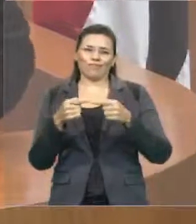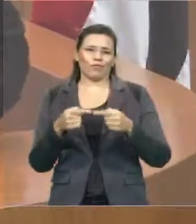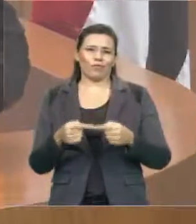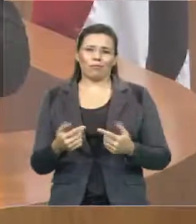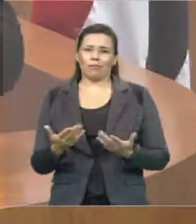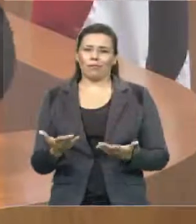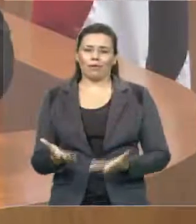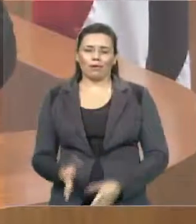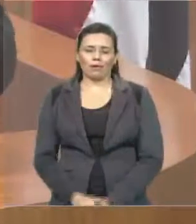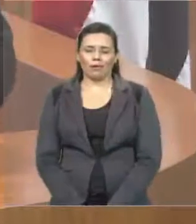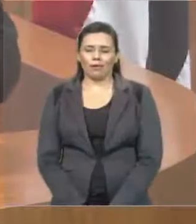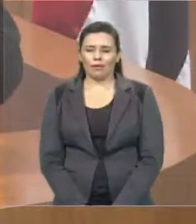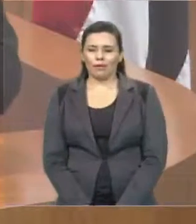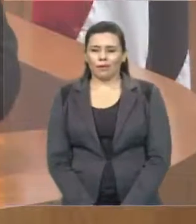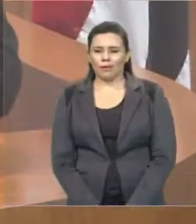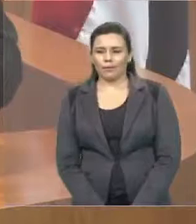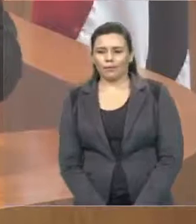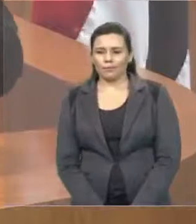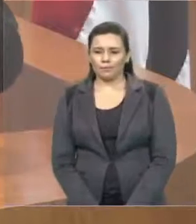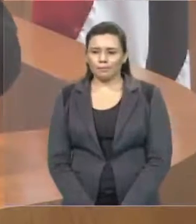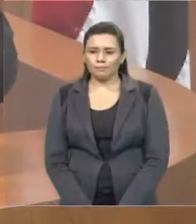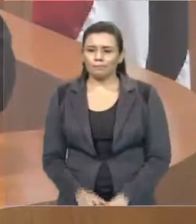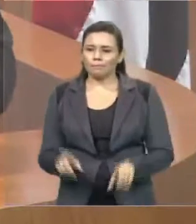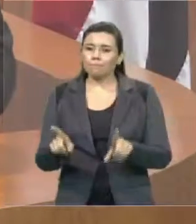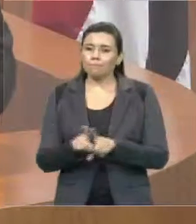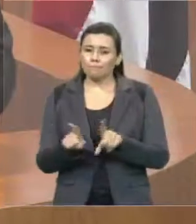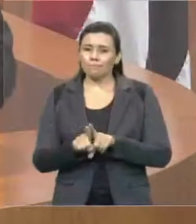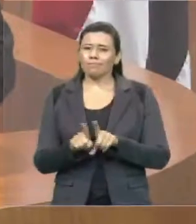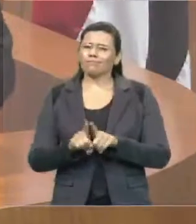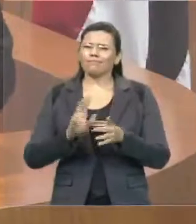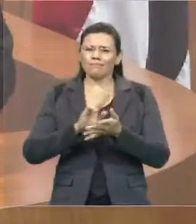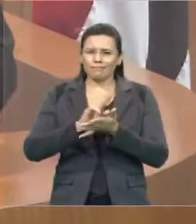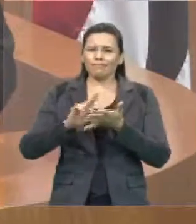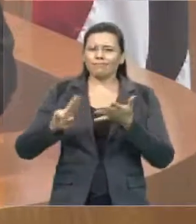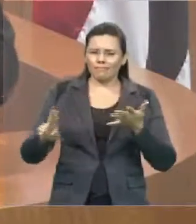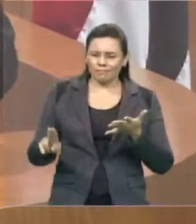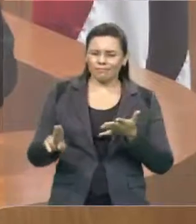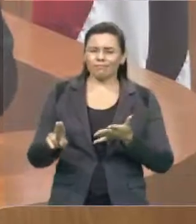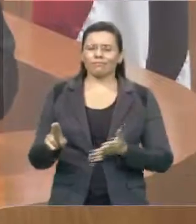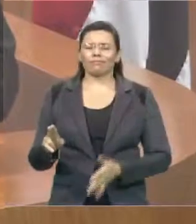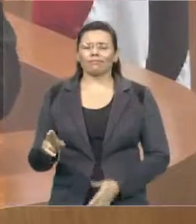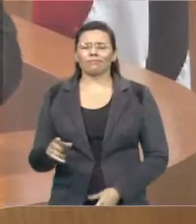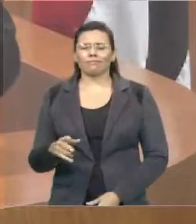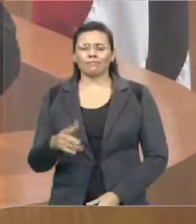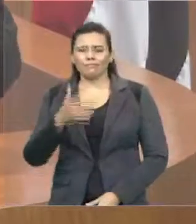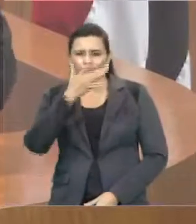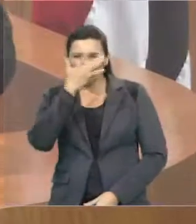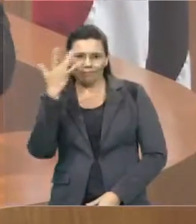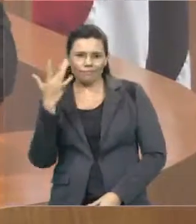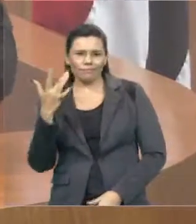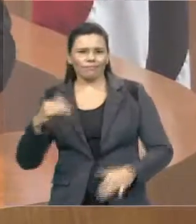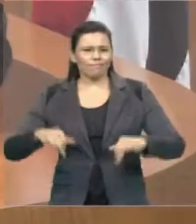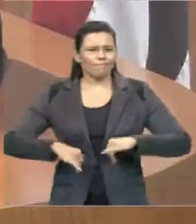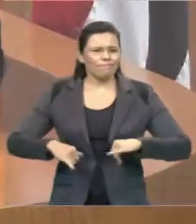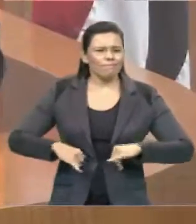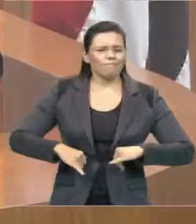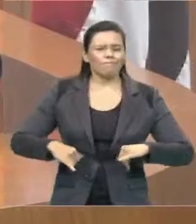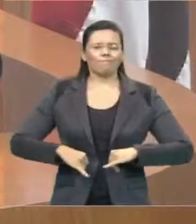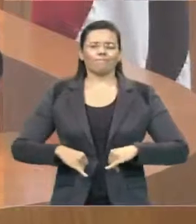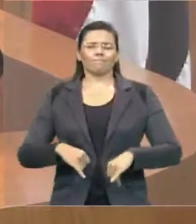Ele fala, vários casos de pacientes sequelados por infecções causadas pela má higiene do